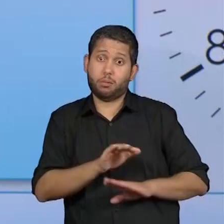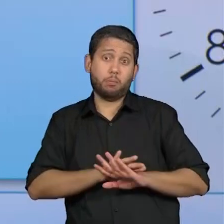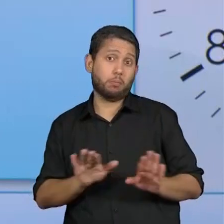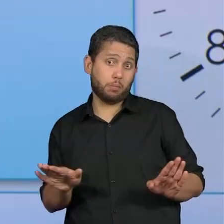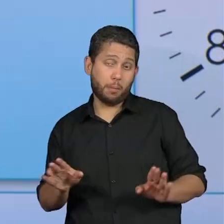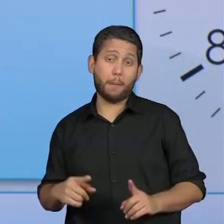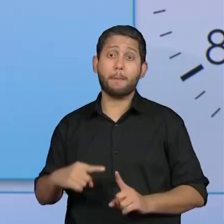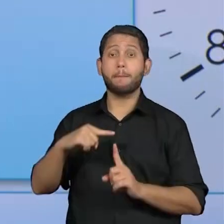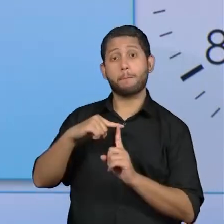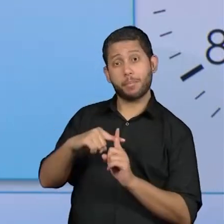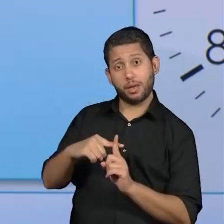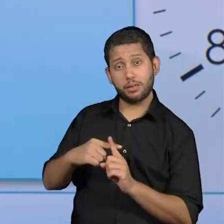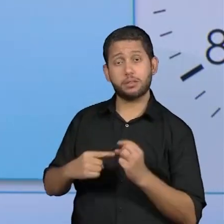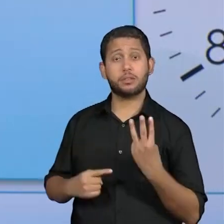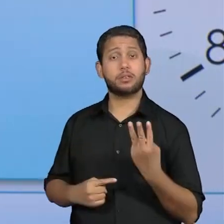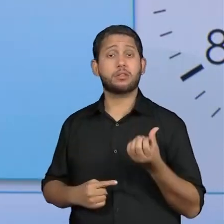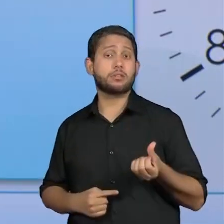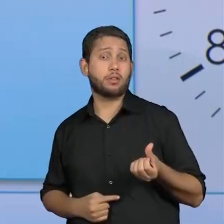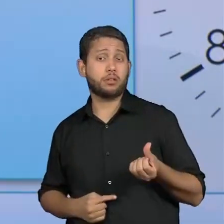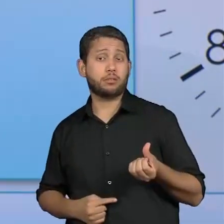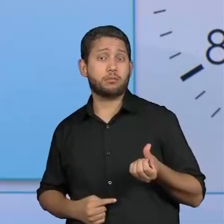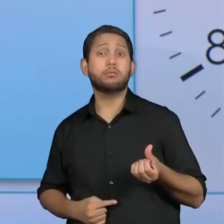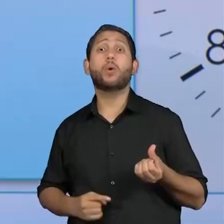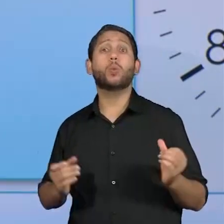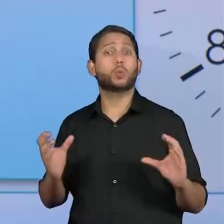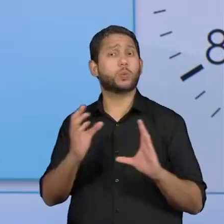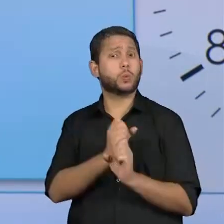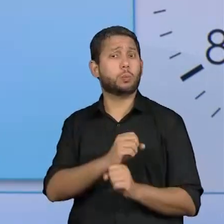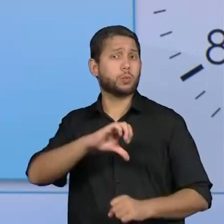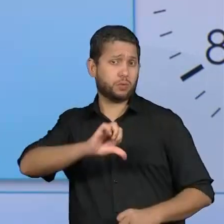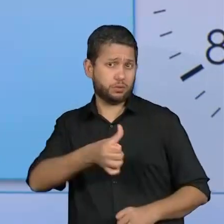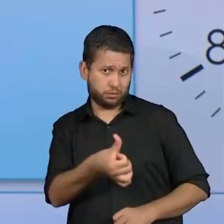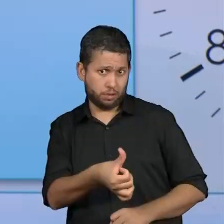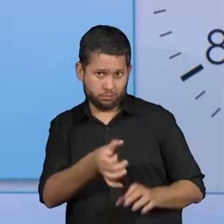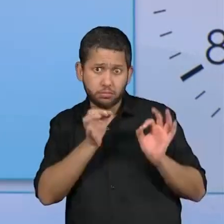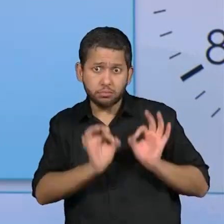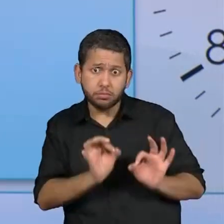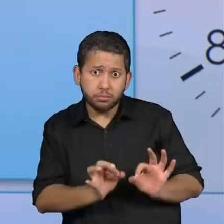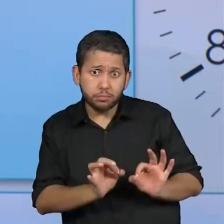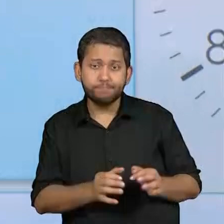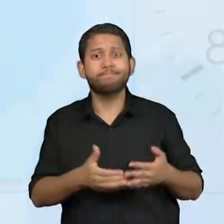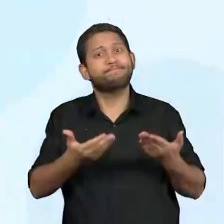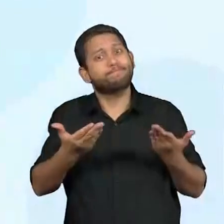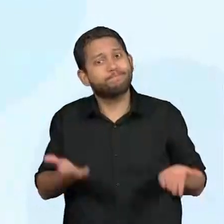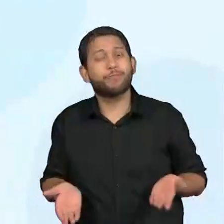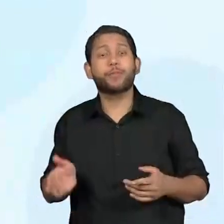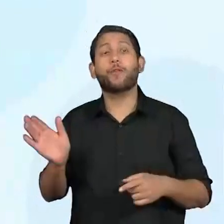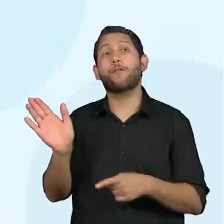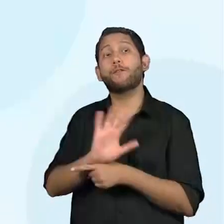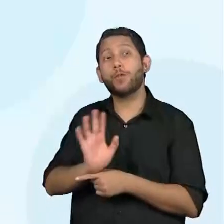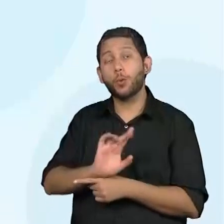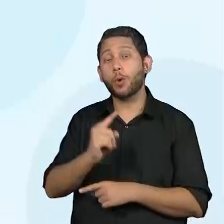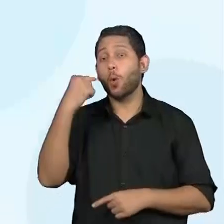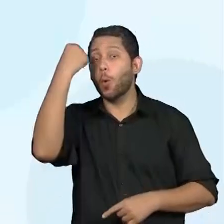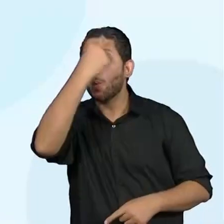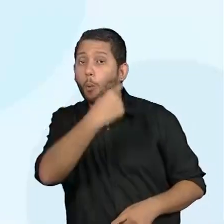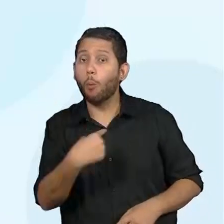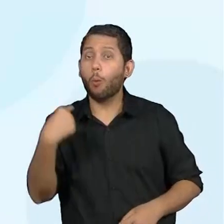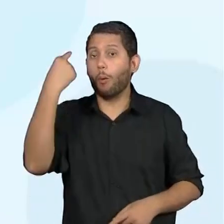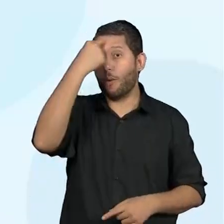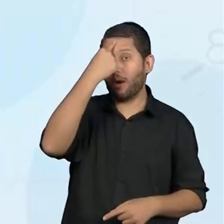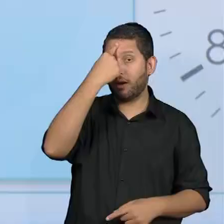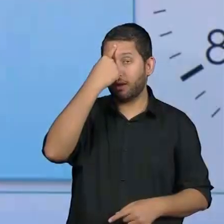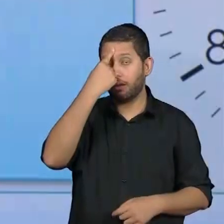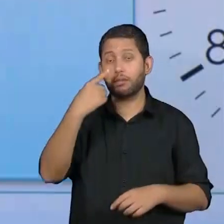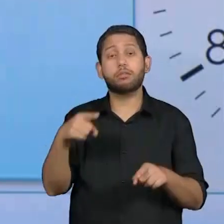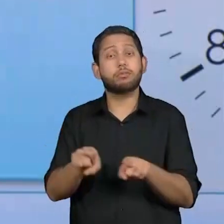ter 96 minutos. Não é isso? Então, o filme ele dura 1